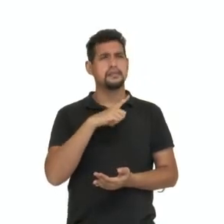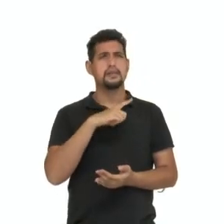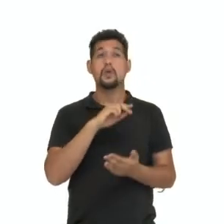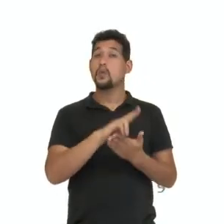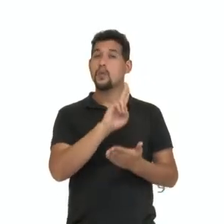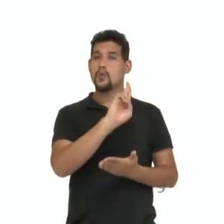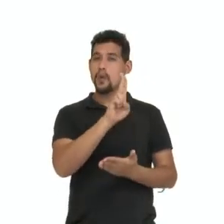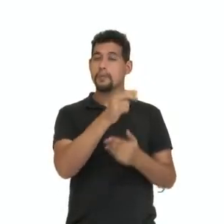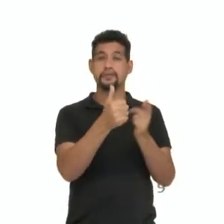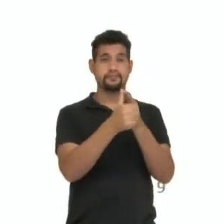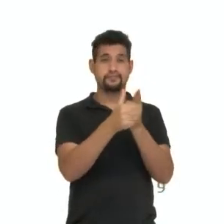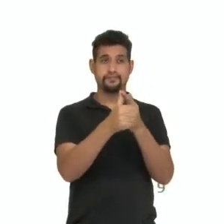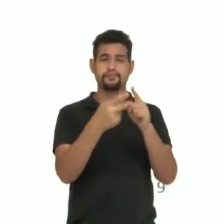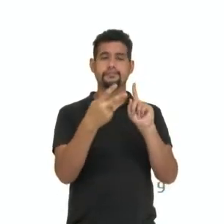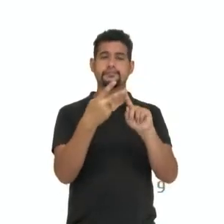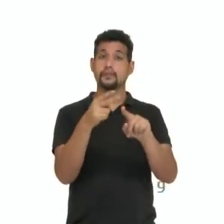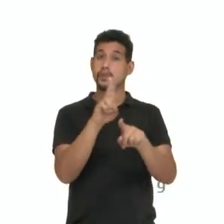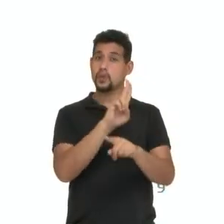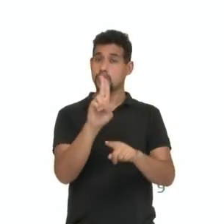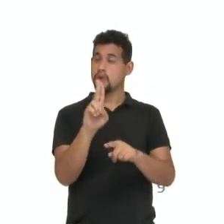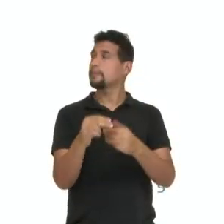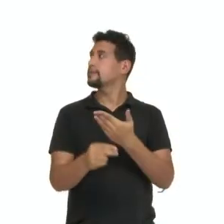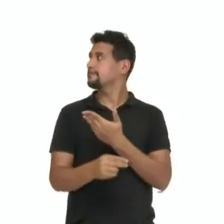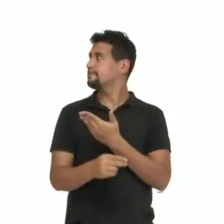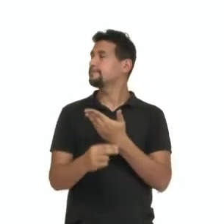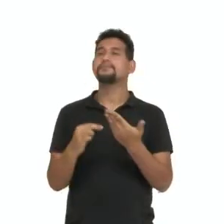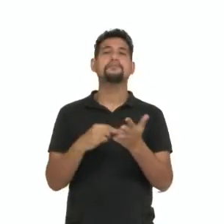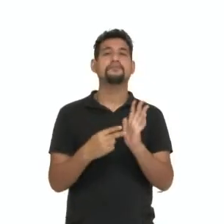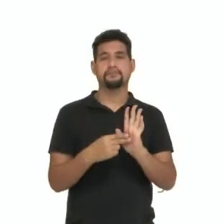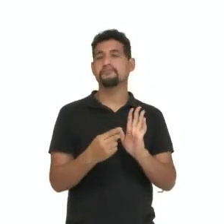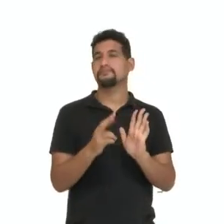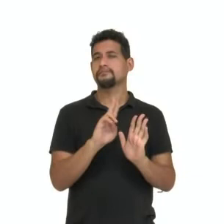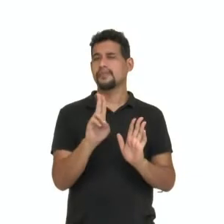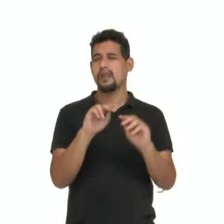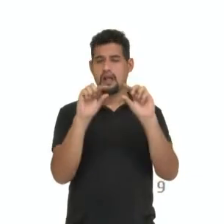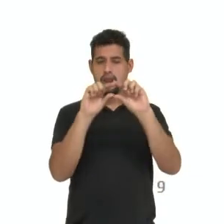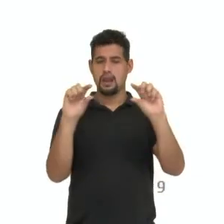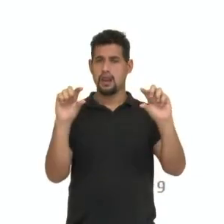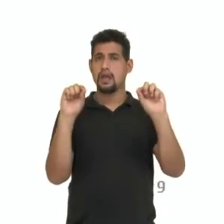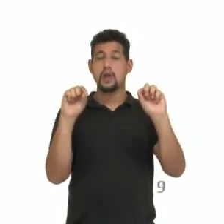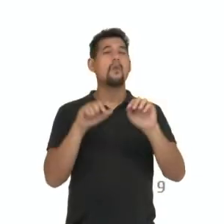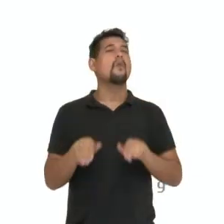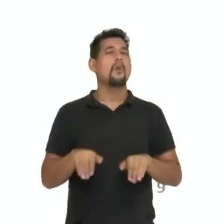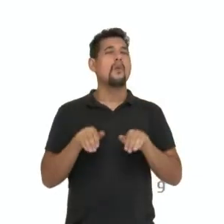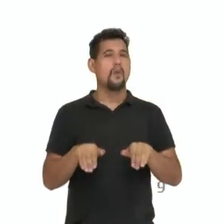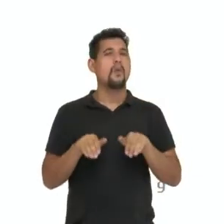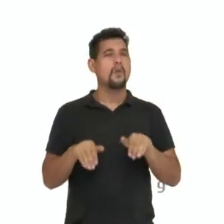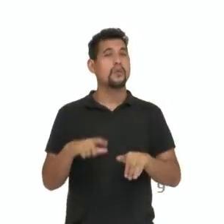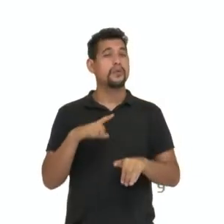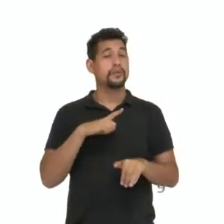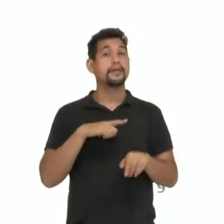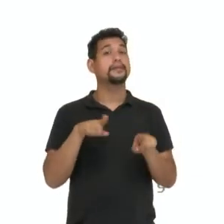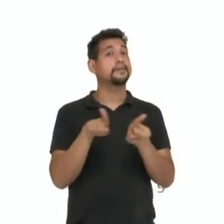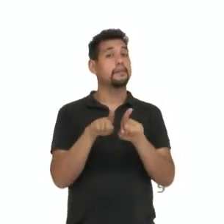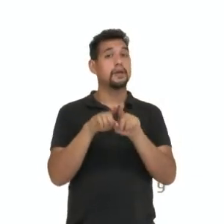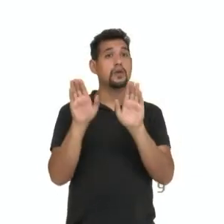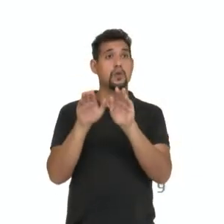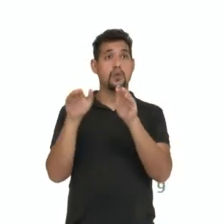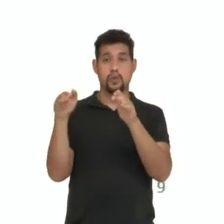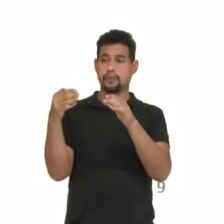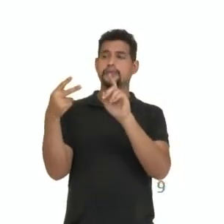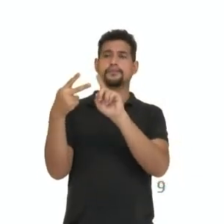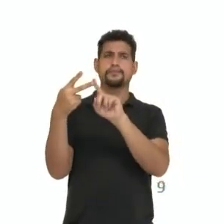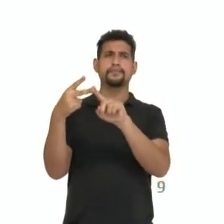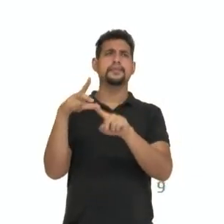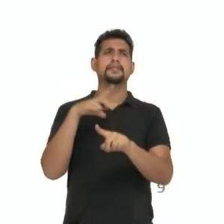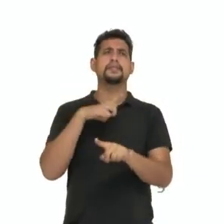prototéria, por exemplo, o ornitorrinco, e a téria ou teria, né? Por exemplo, ali o canguru. Dentro desse grupo da subclasse